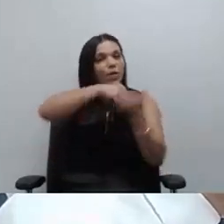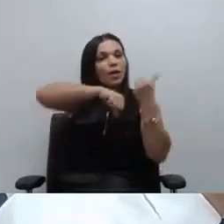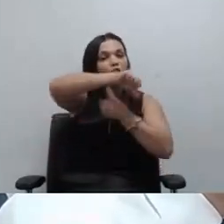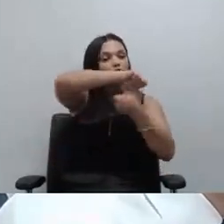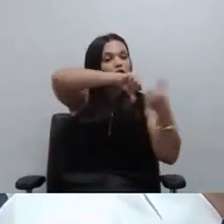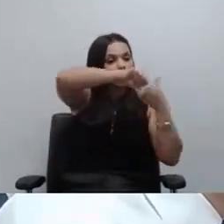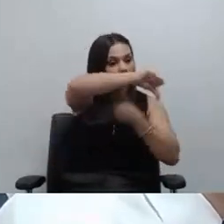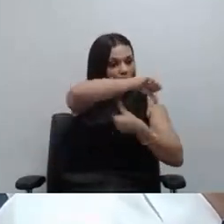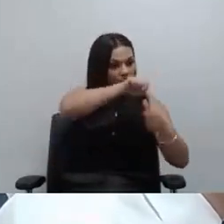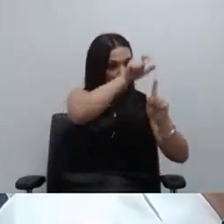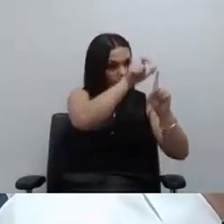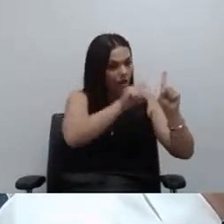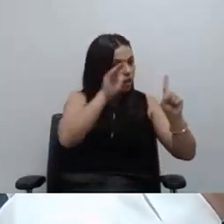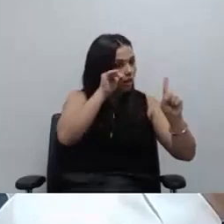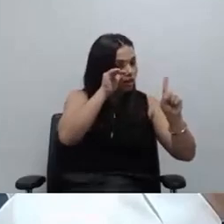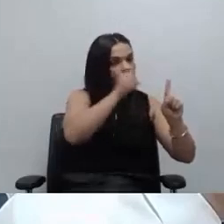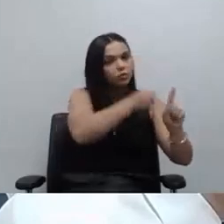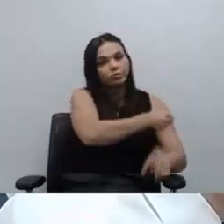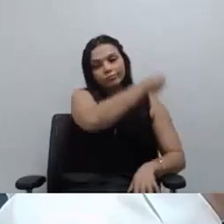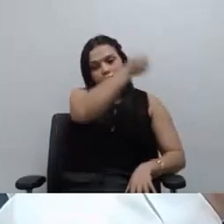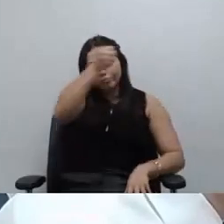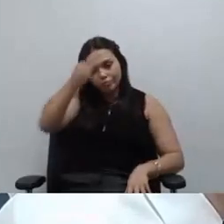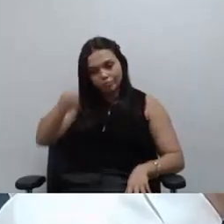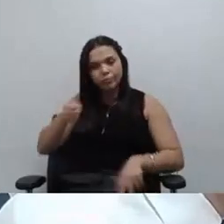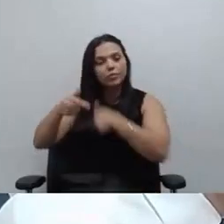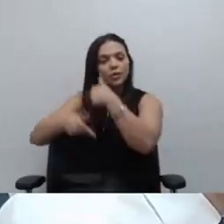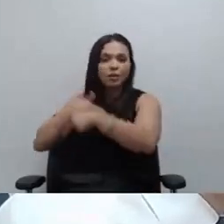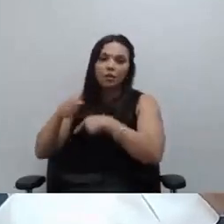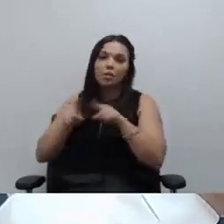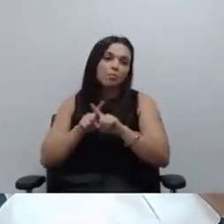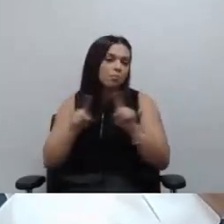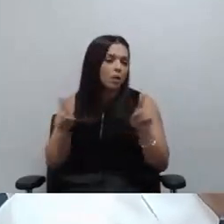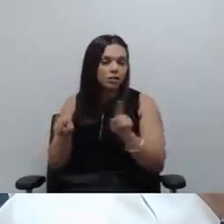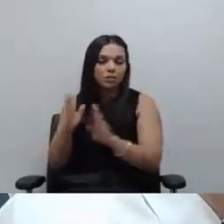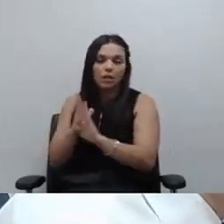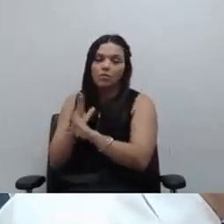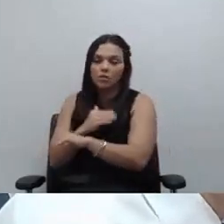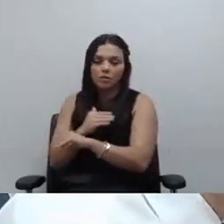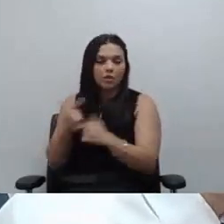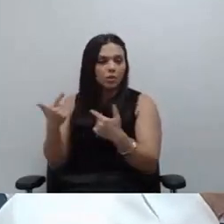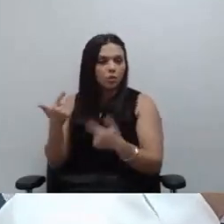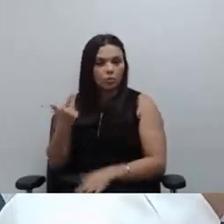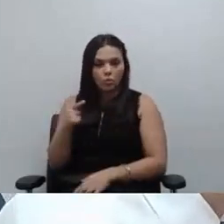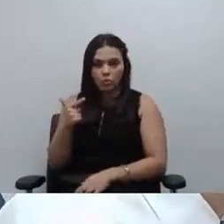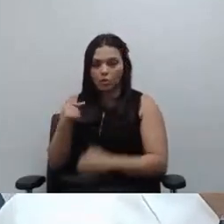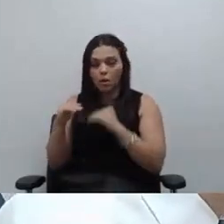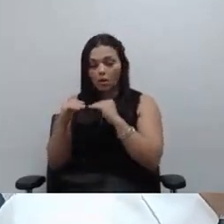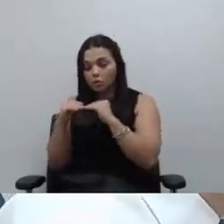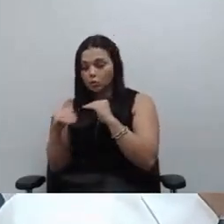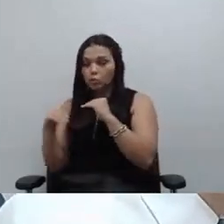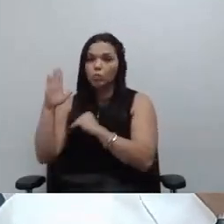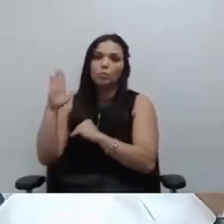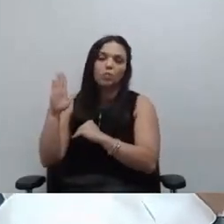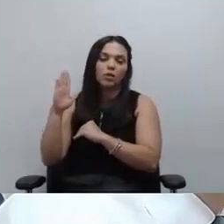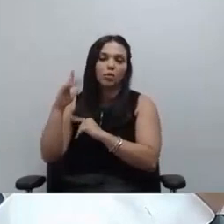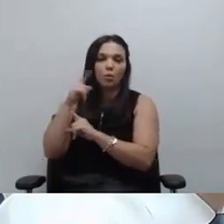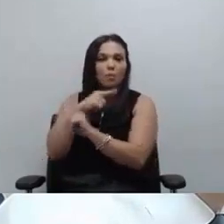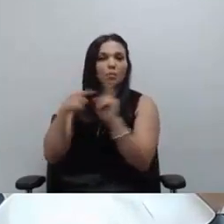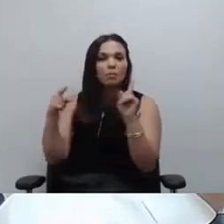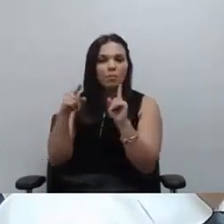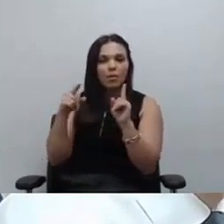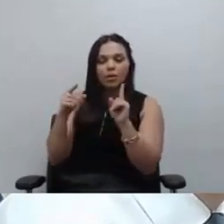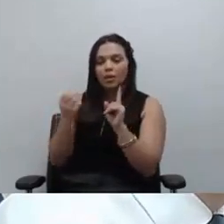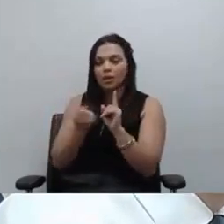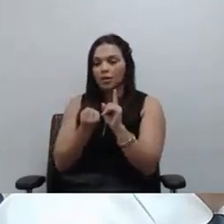No caso aqui não há essa previsão de afastamentos, superior ao número, a metade dos